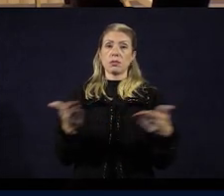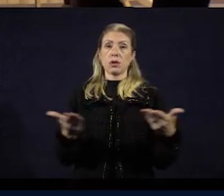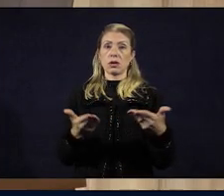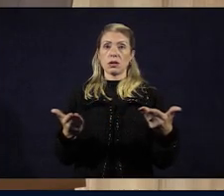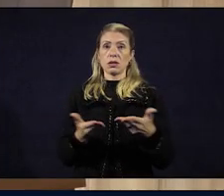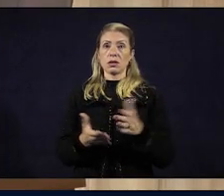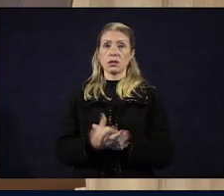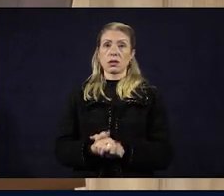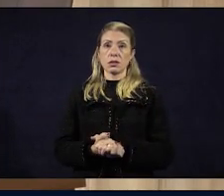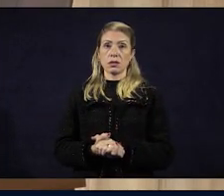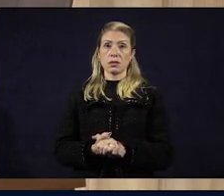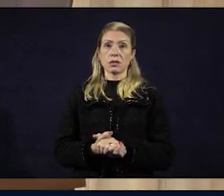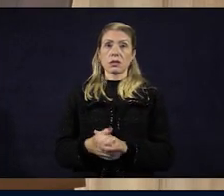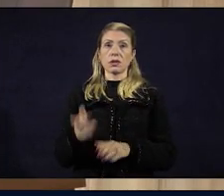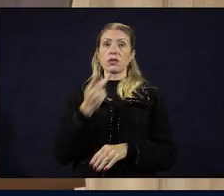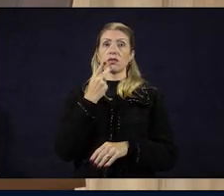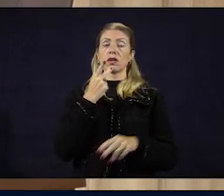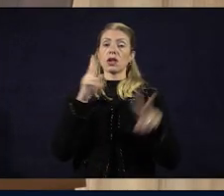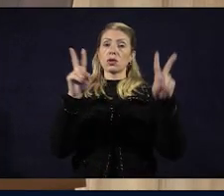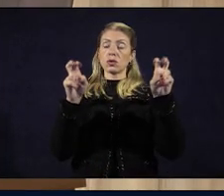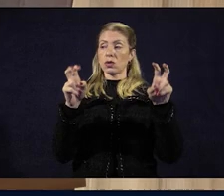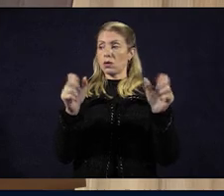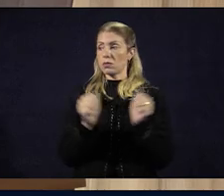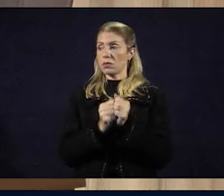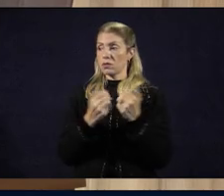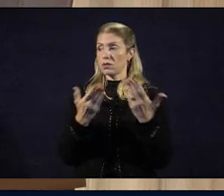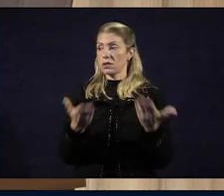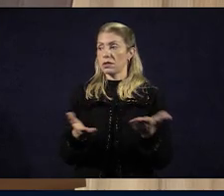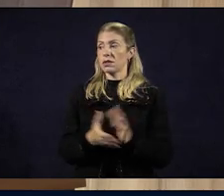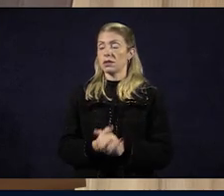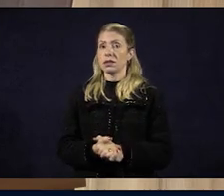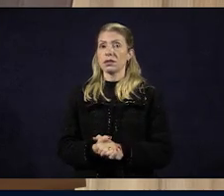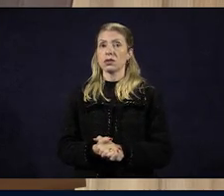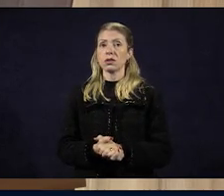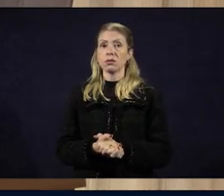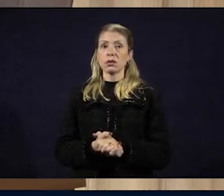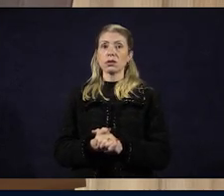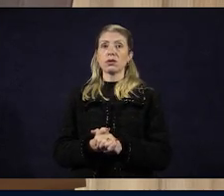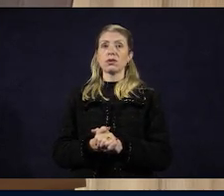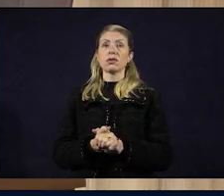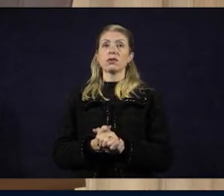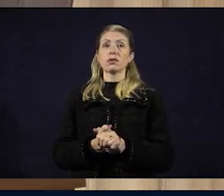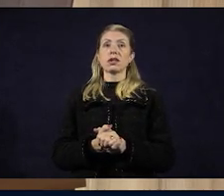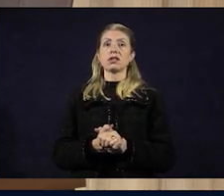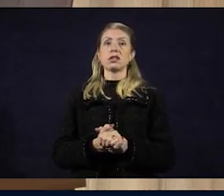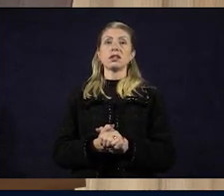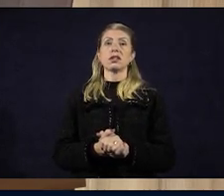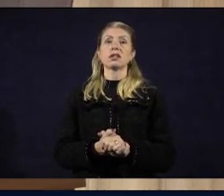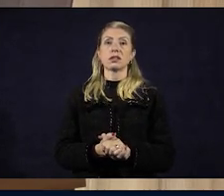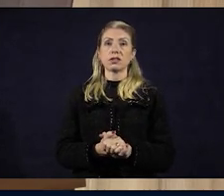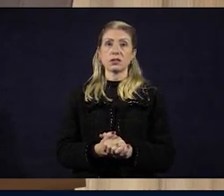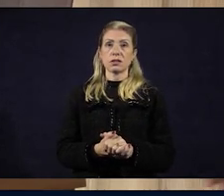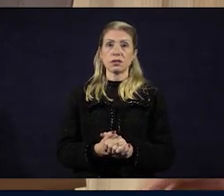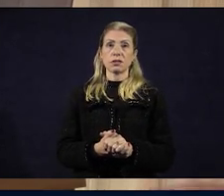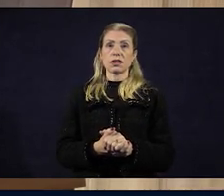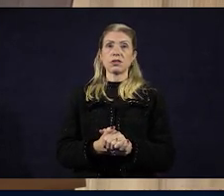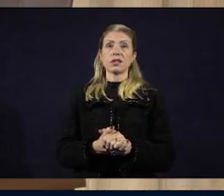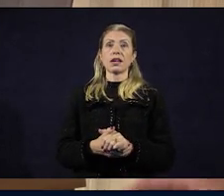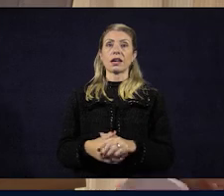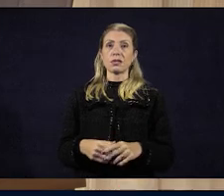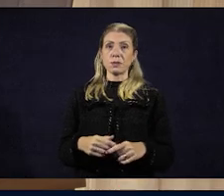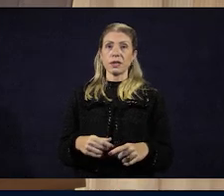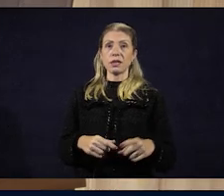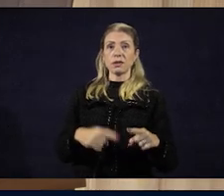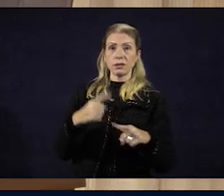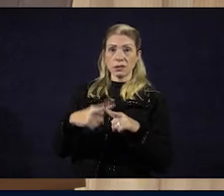vou puxar o mesmo tópico com você e queria, de certa forma, que você elencasse um pouquinho das entregas recentes da Rumo, dos vários projetos que a